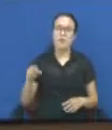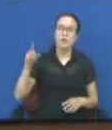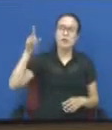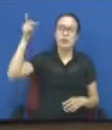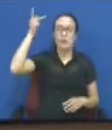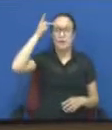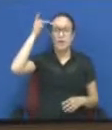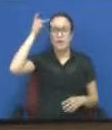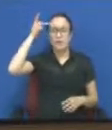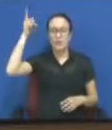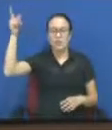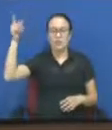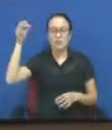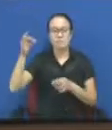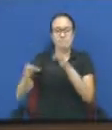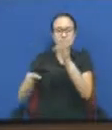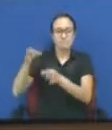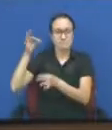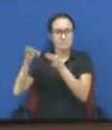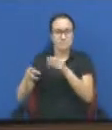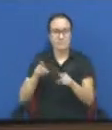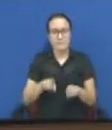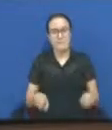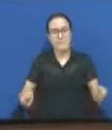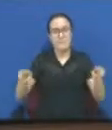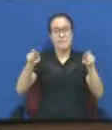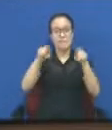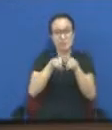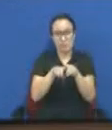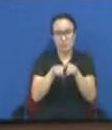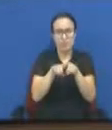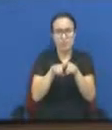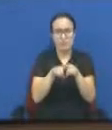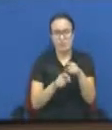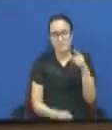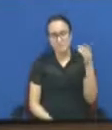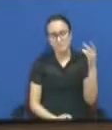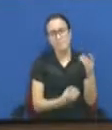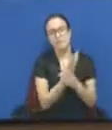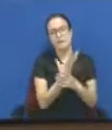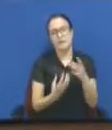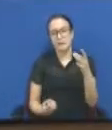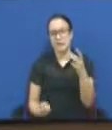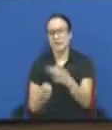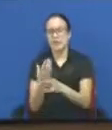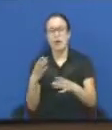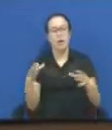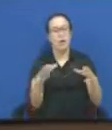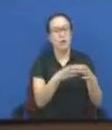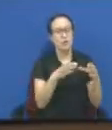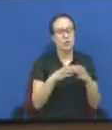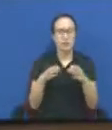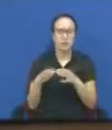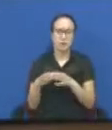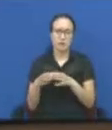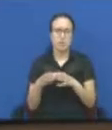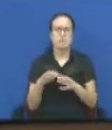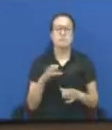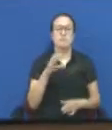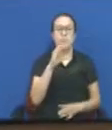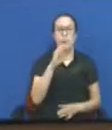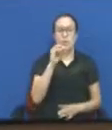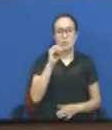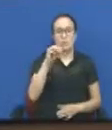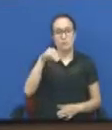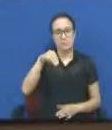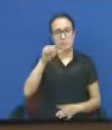Paulo um convênio objetivando a instalação e funcionamento de dependências forenses desta comarca em relação